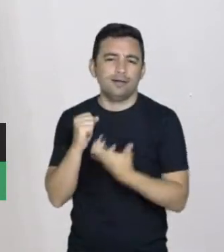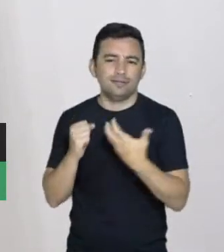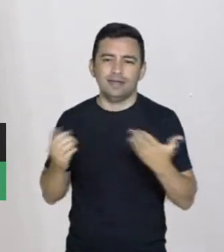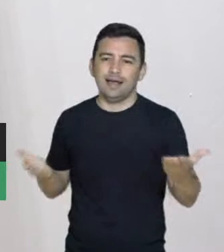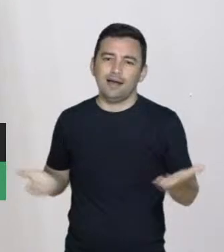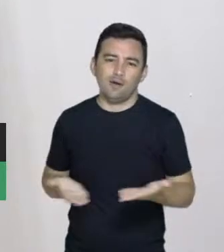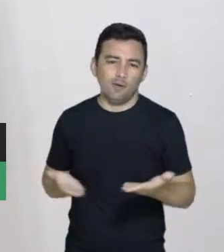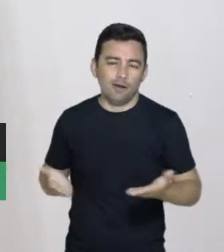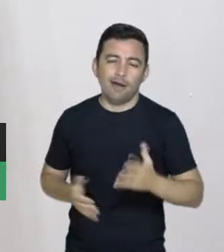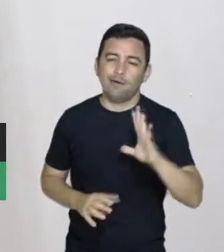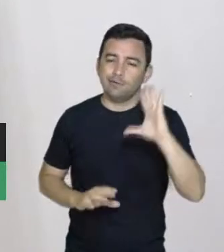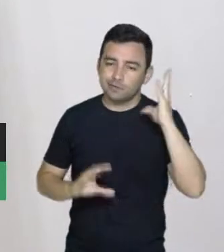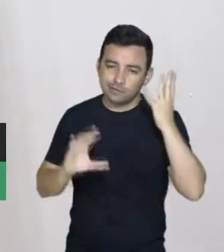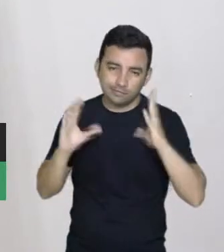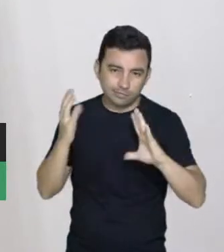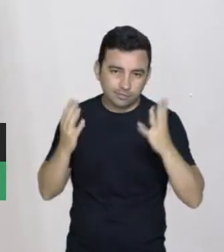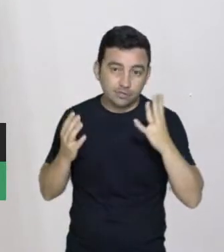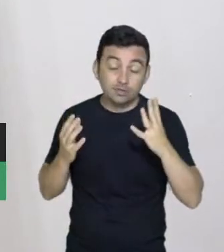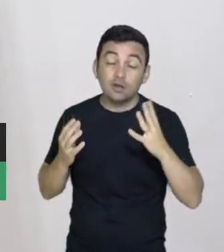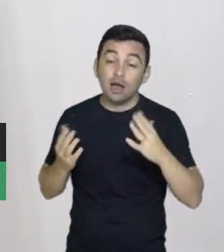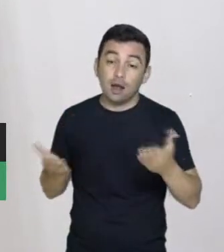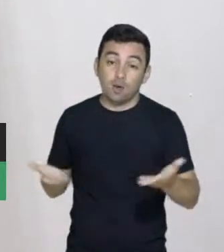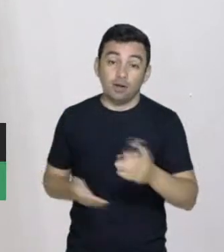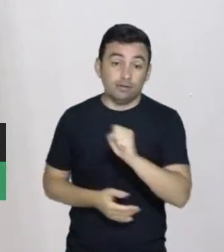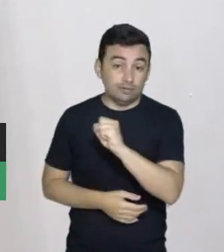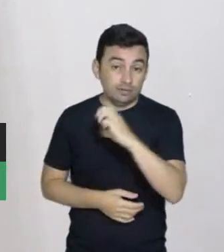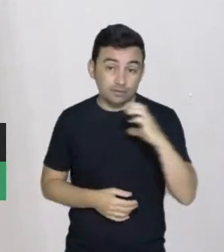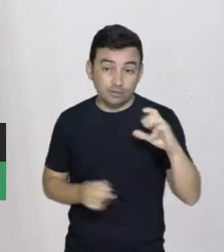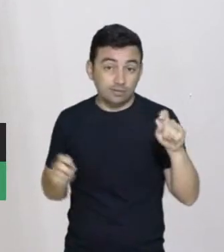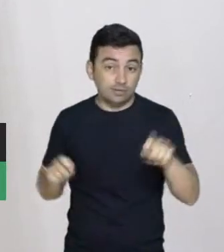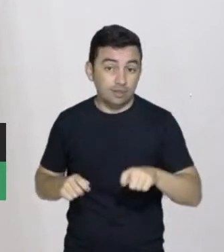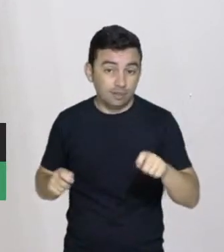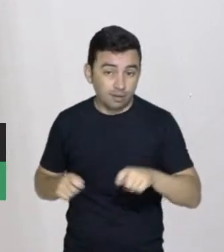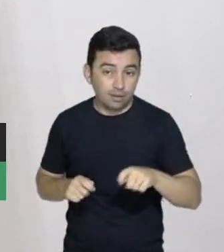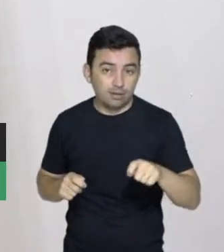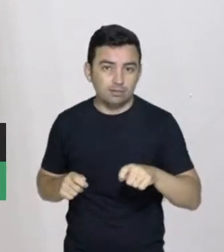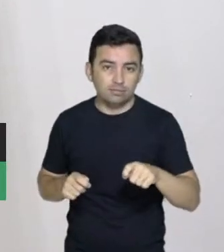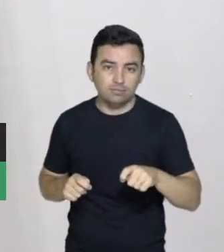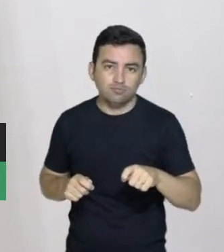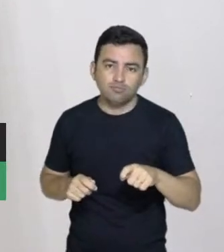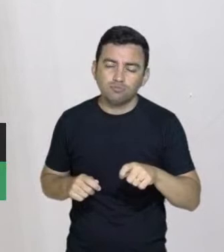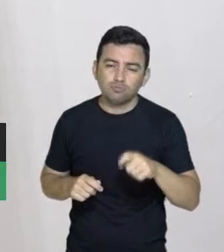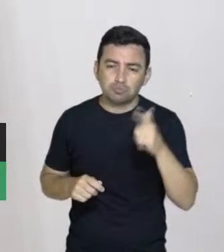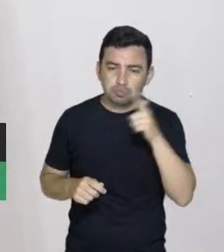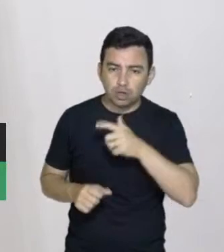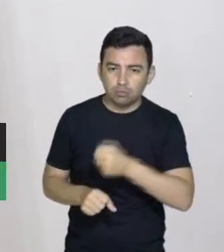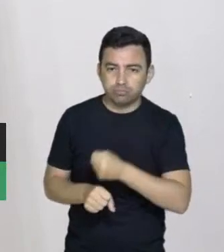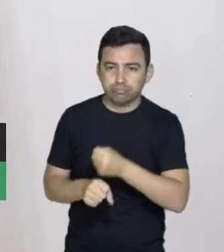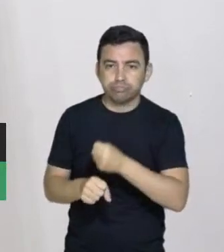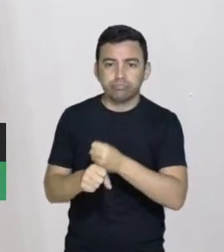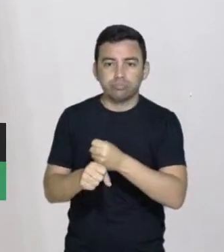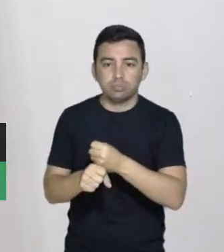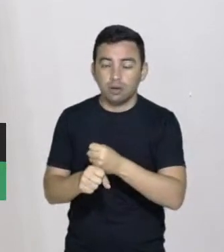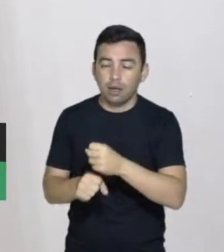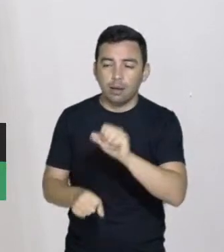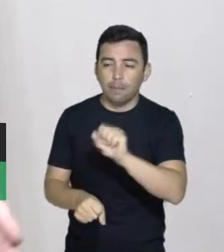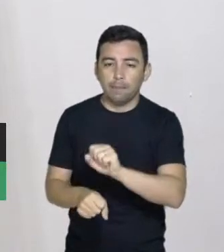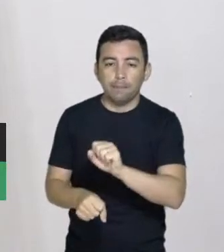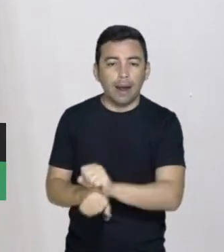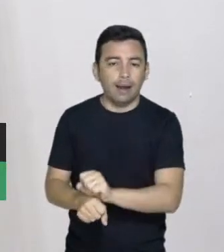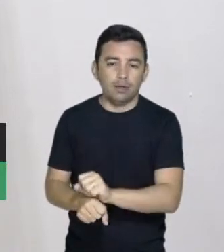acontecendo de modo a tornar Santa Catarina um Estado com canteiro de obras, na verdade, inacabadas.